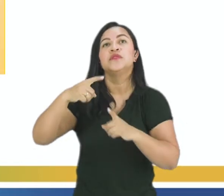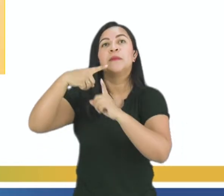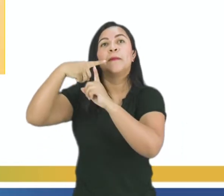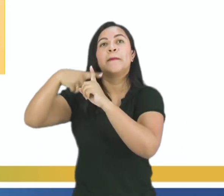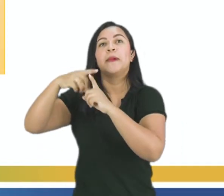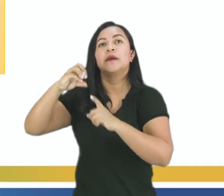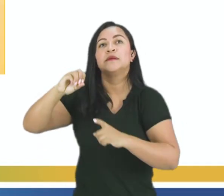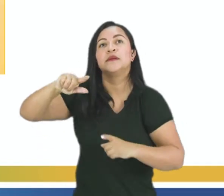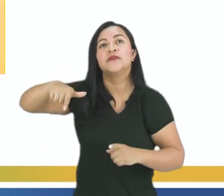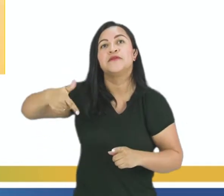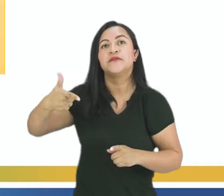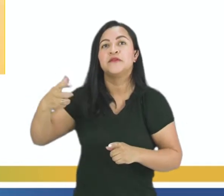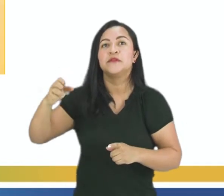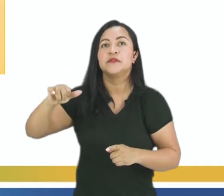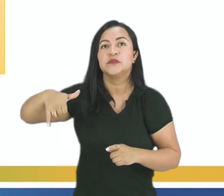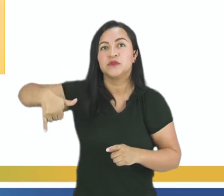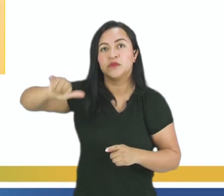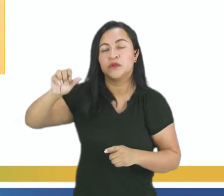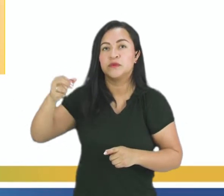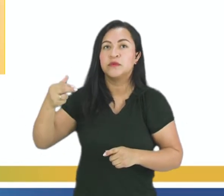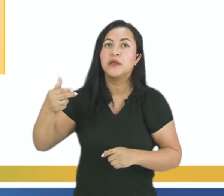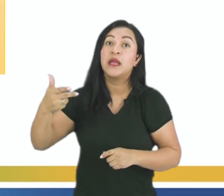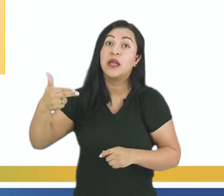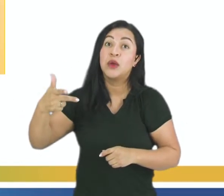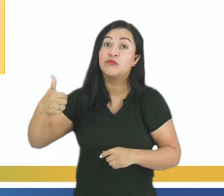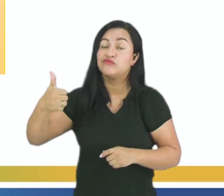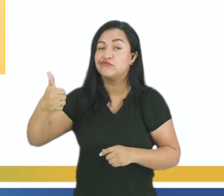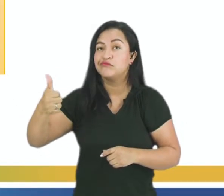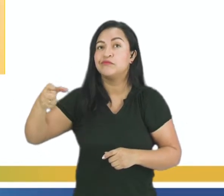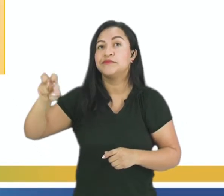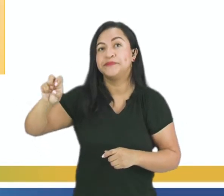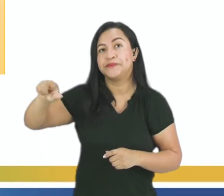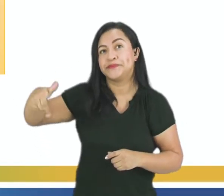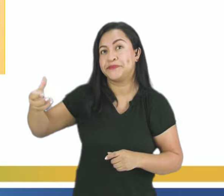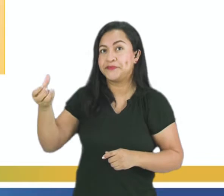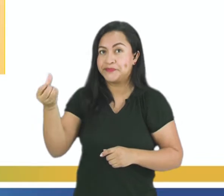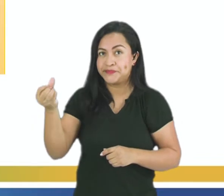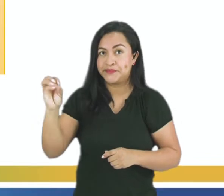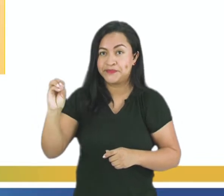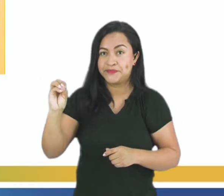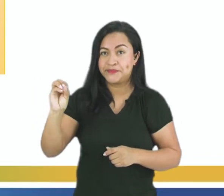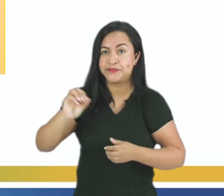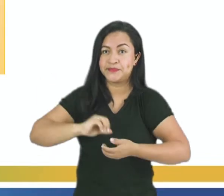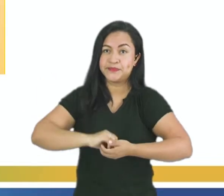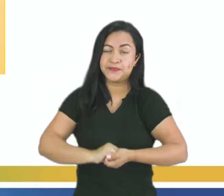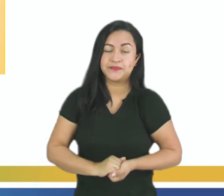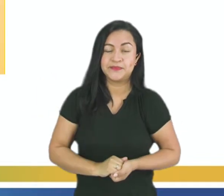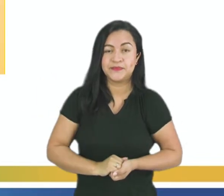25 centavos vezes a quantidade de moedas de 25 centavos. Isso vai dar igual a um total de R$